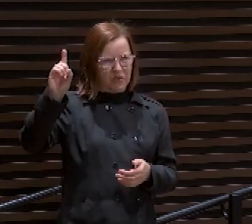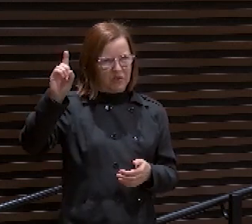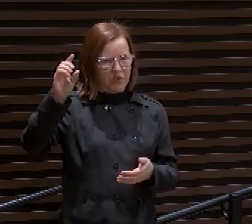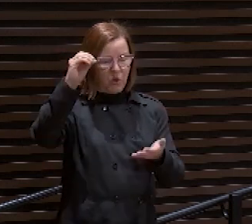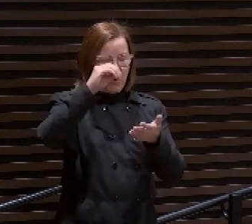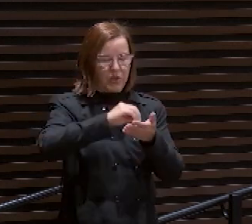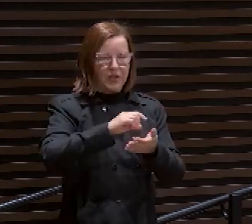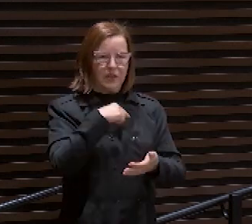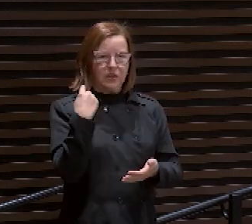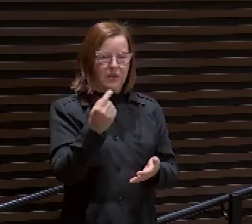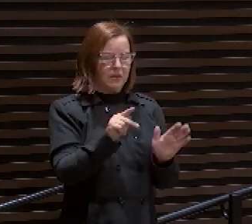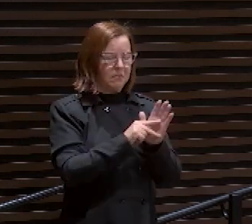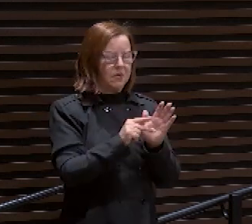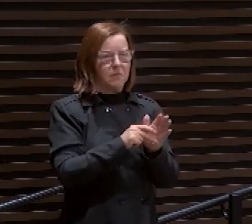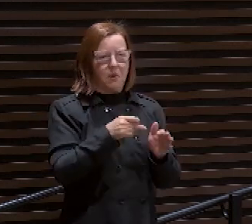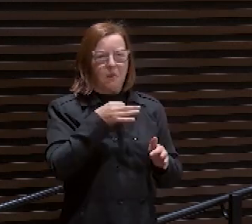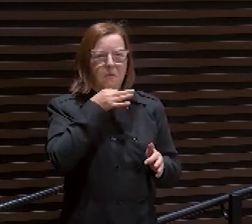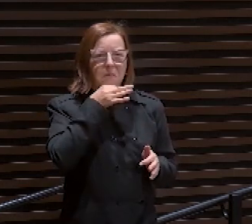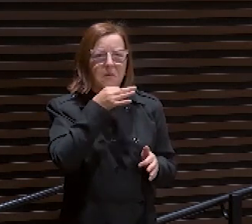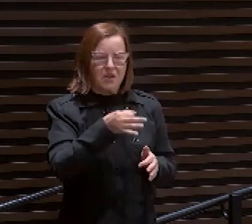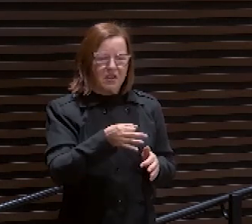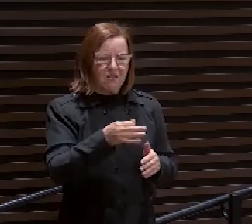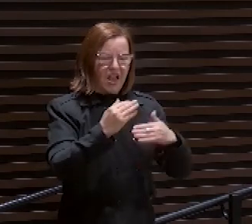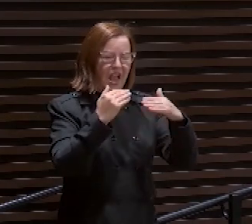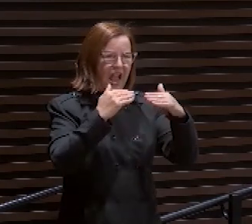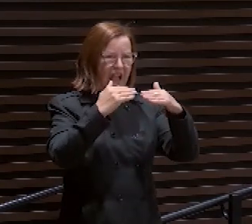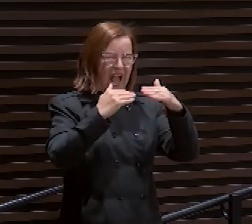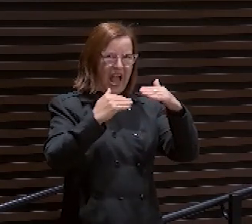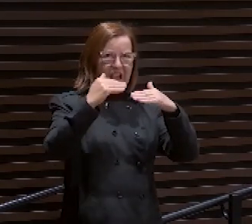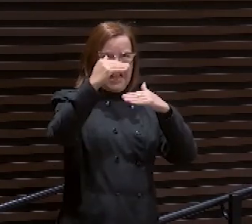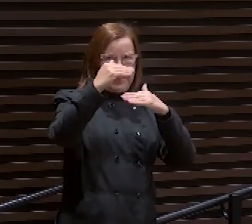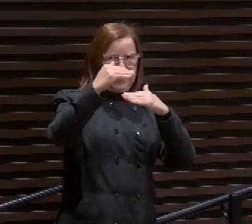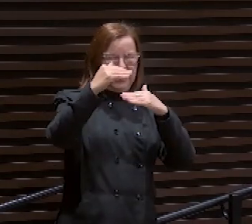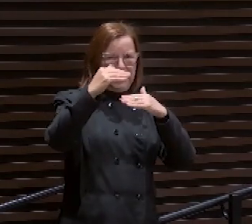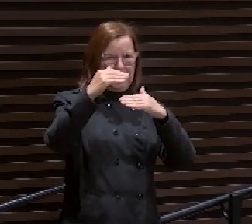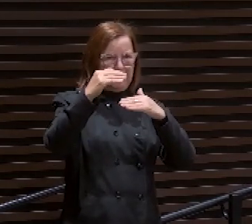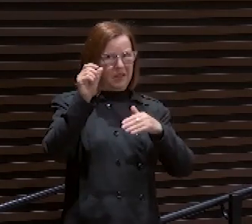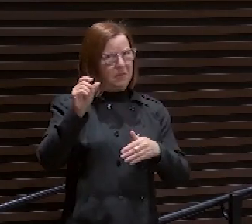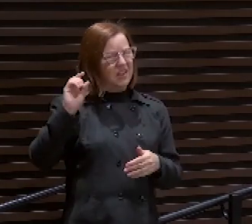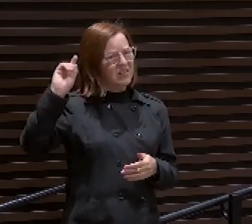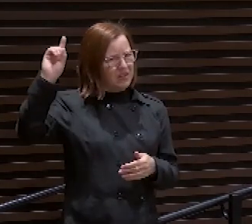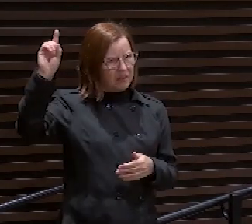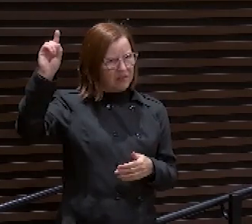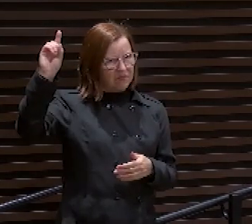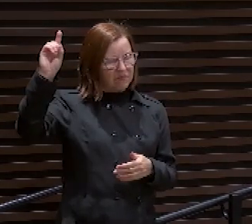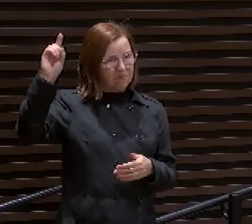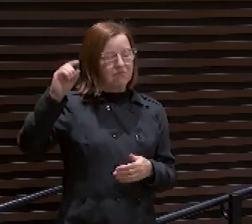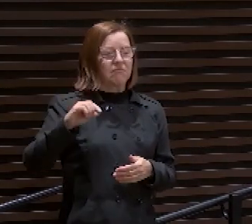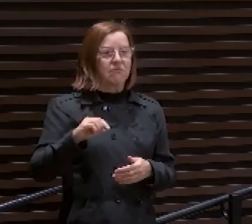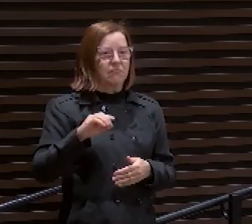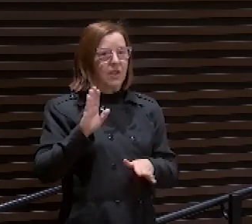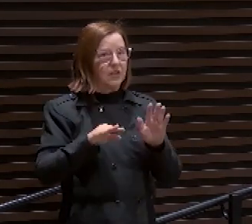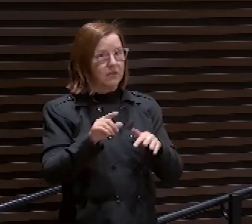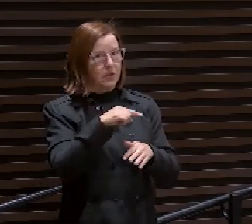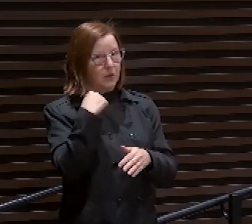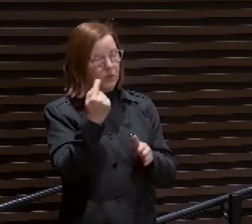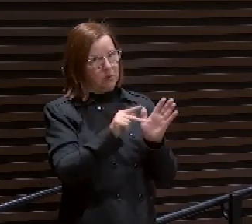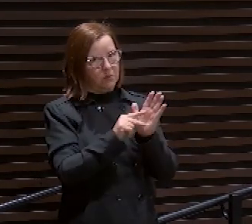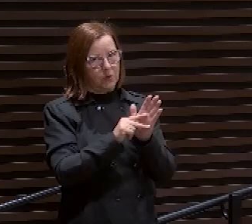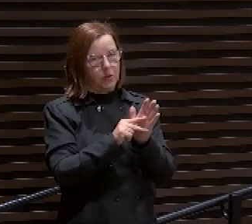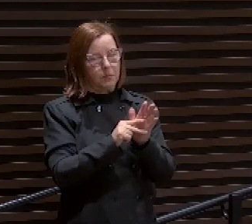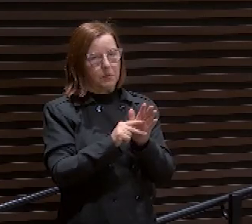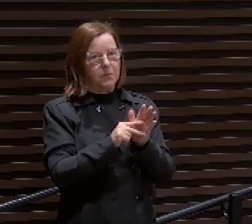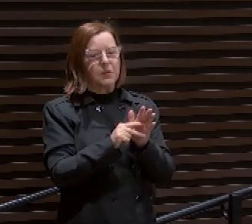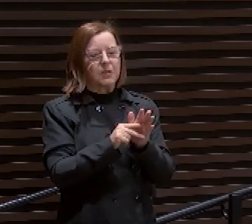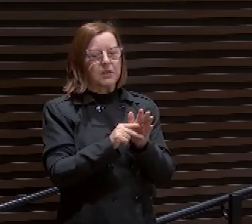nossas tradições acima do que a palavra de Deus diz? Para a gente refletir. Muitas vezes nós mesmos somos